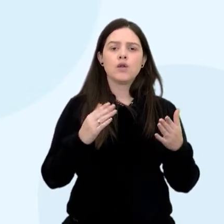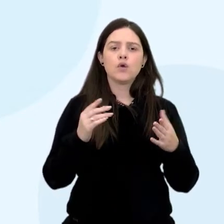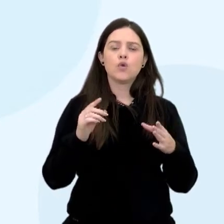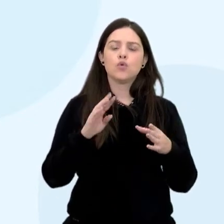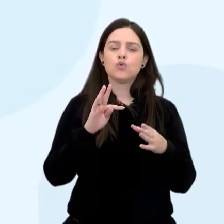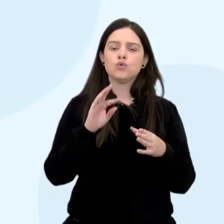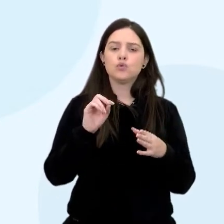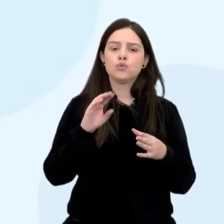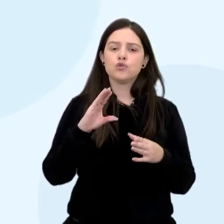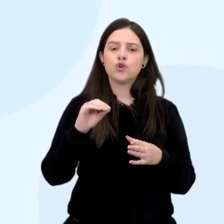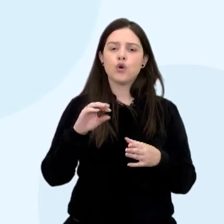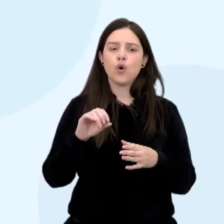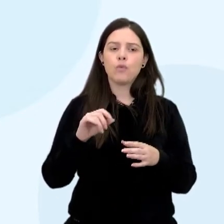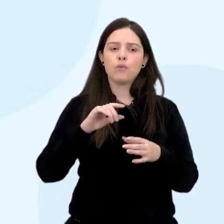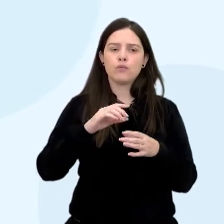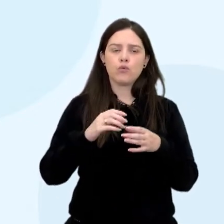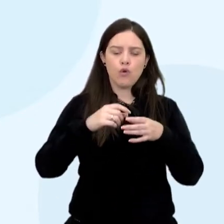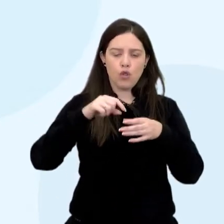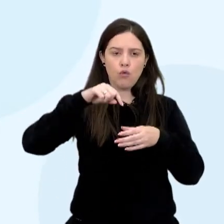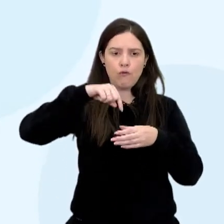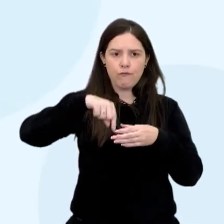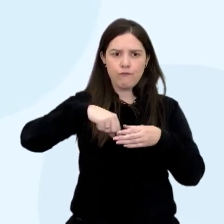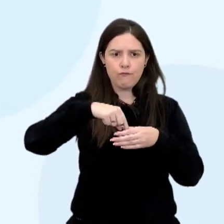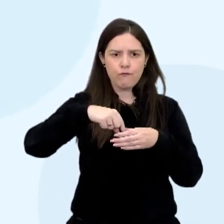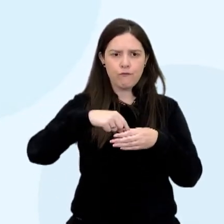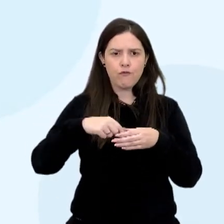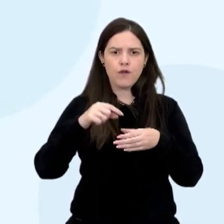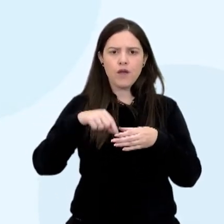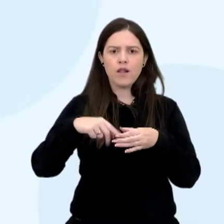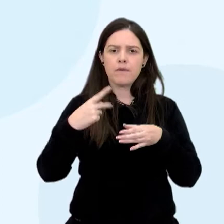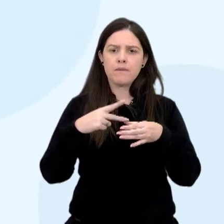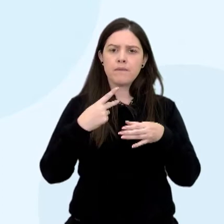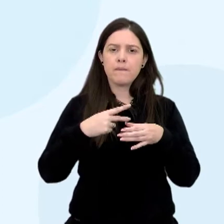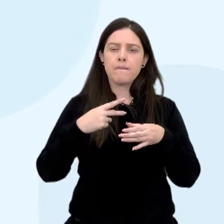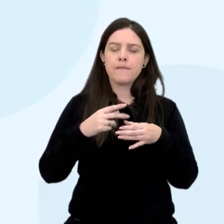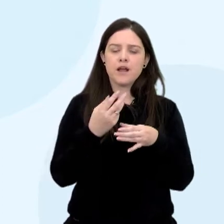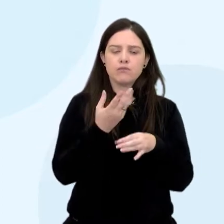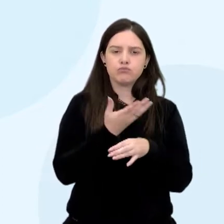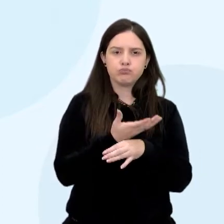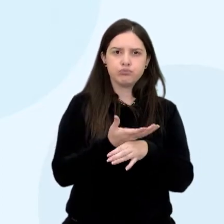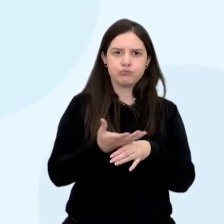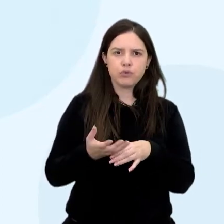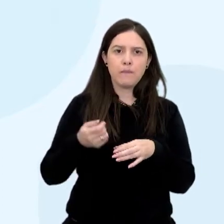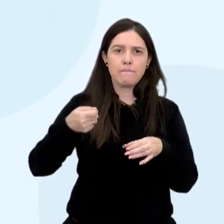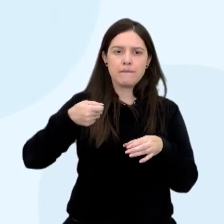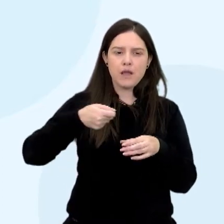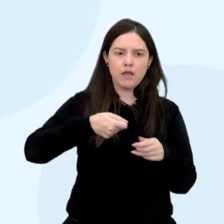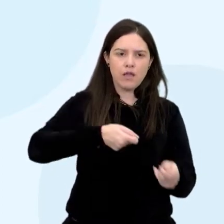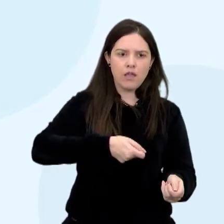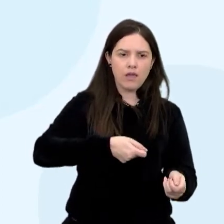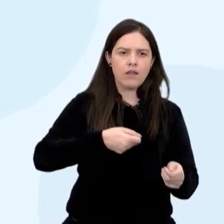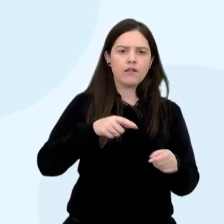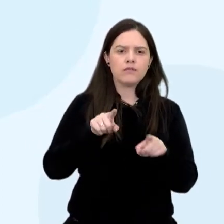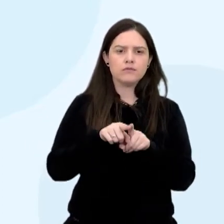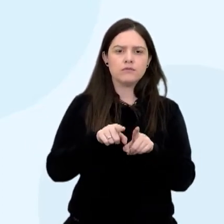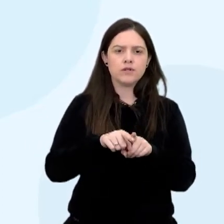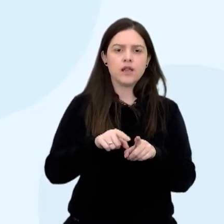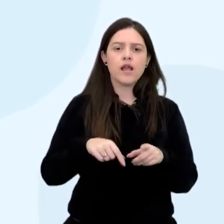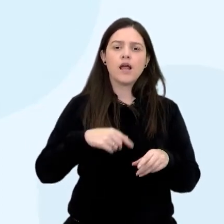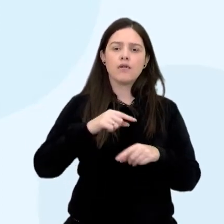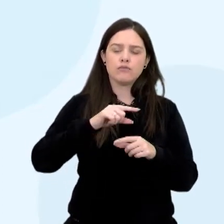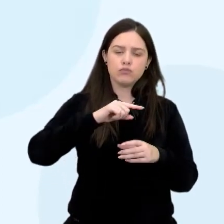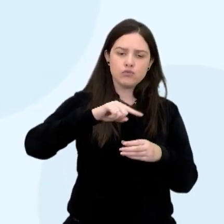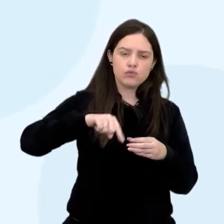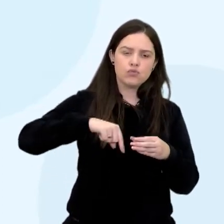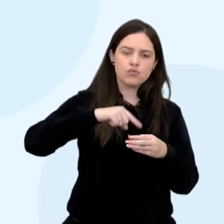de cobre, posicionado no fundo, foram anexadas às mangueiras transparentes e estas, por sua vez, transpassadas